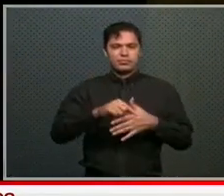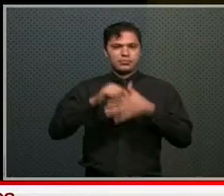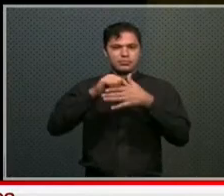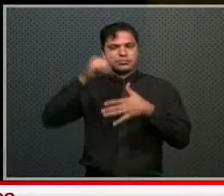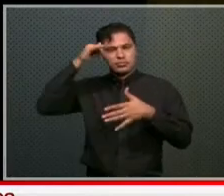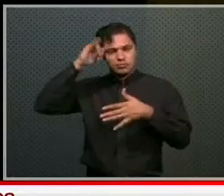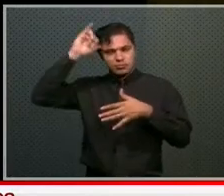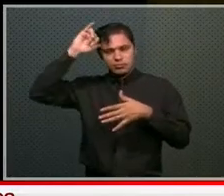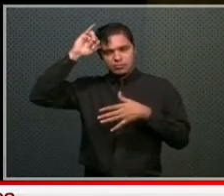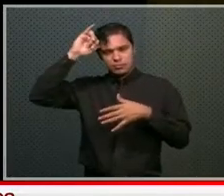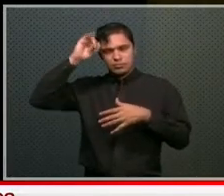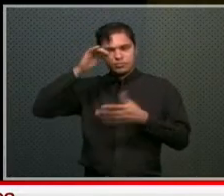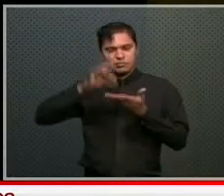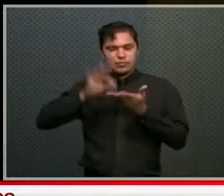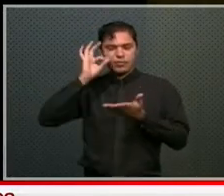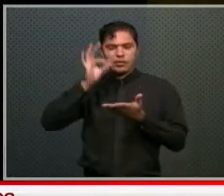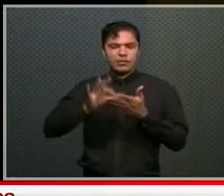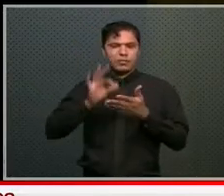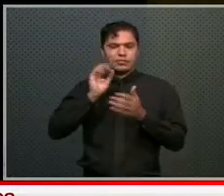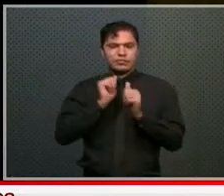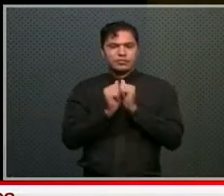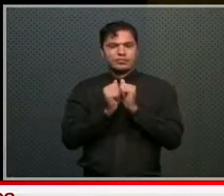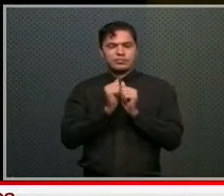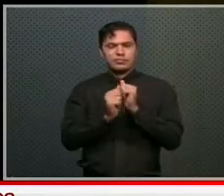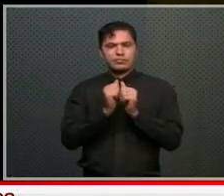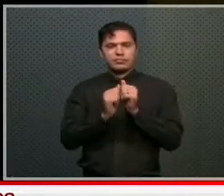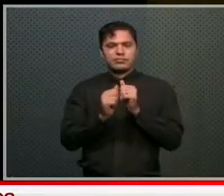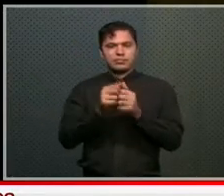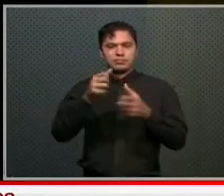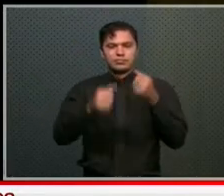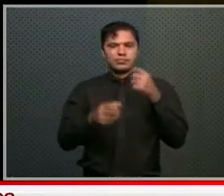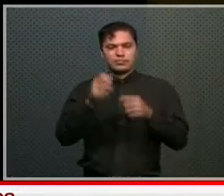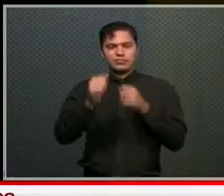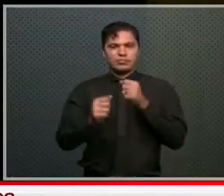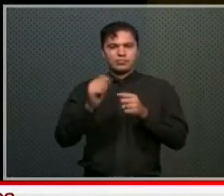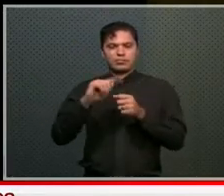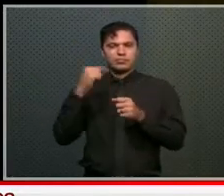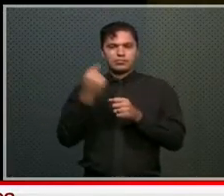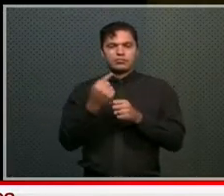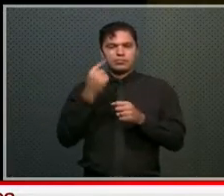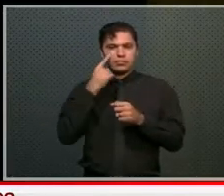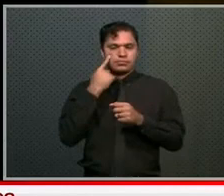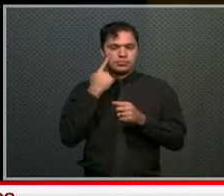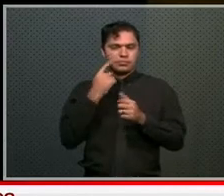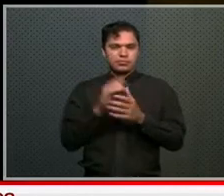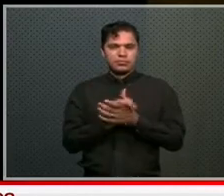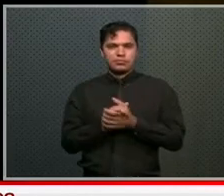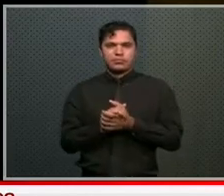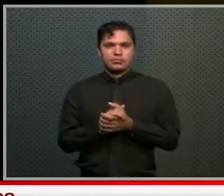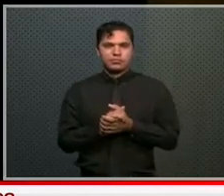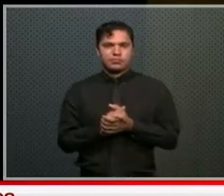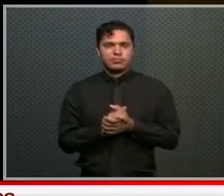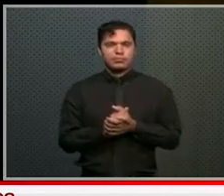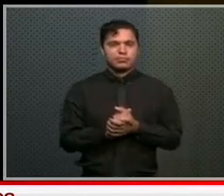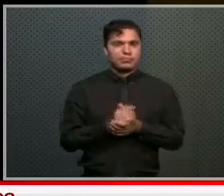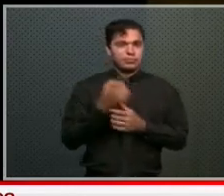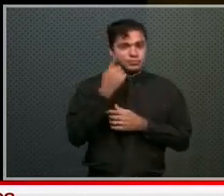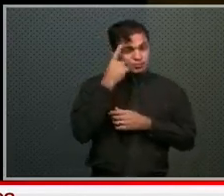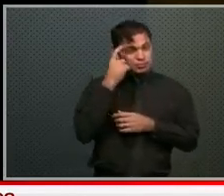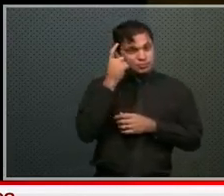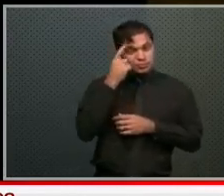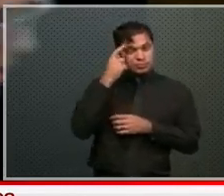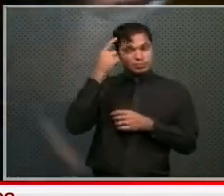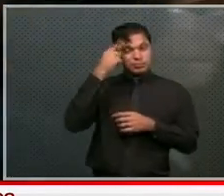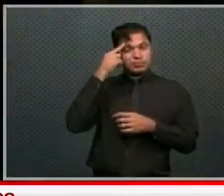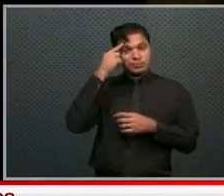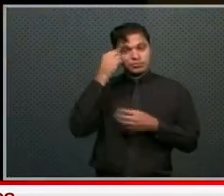café trigo açúcar leite arroz para ficar vejam que loucura nós